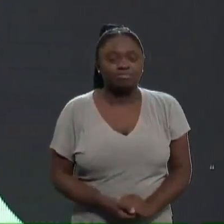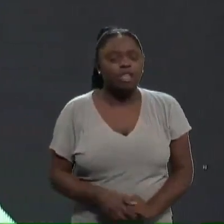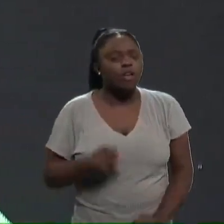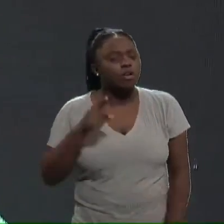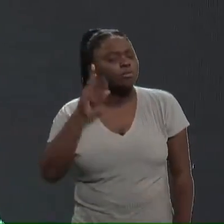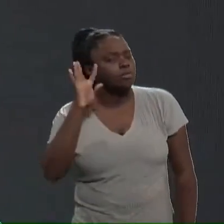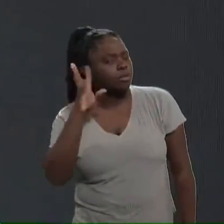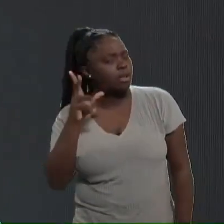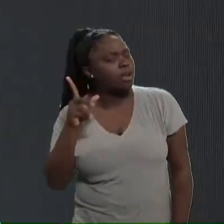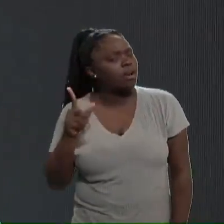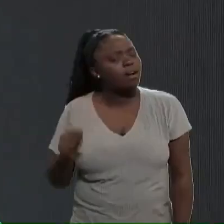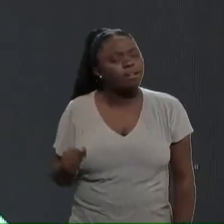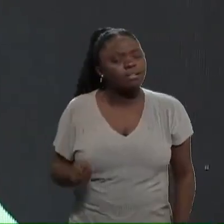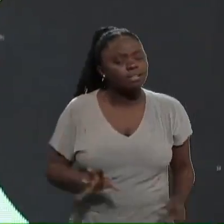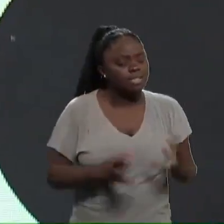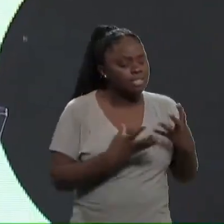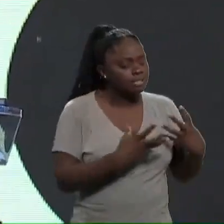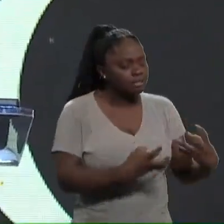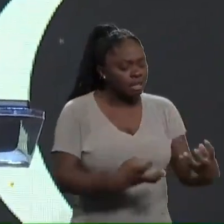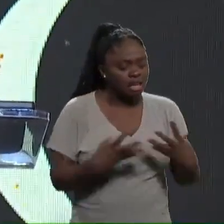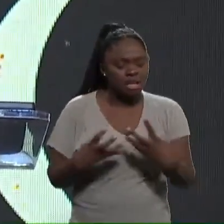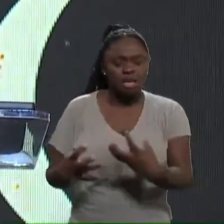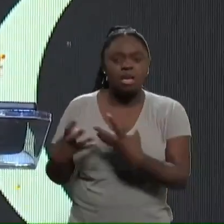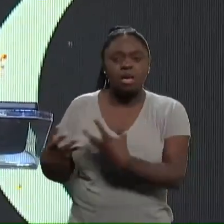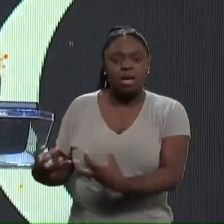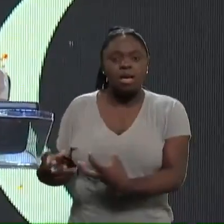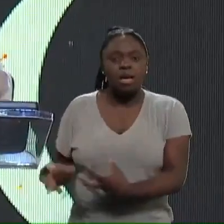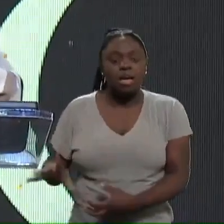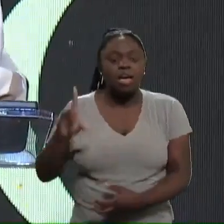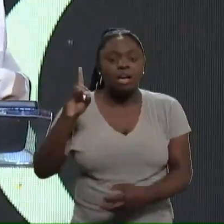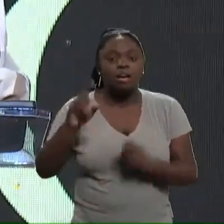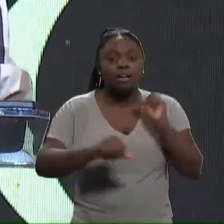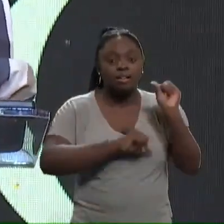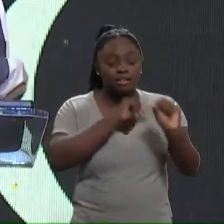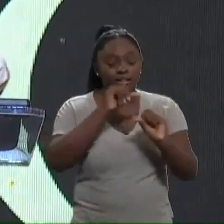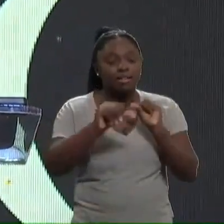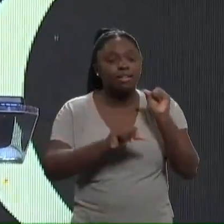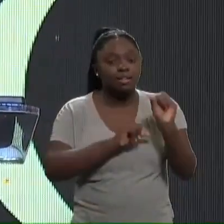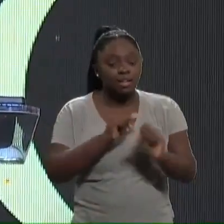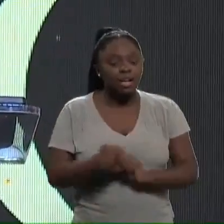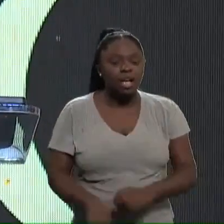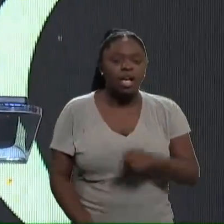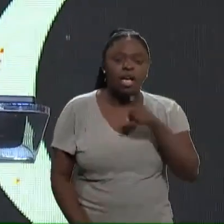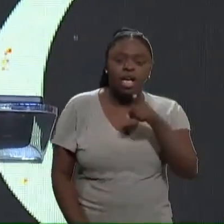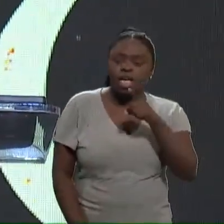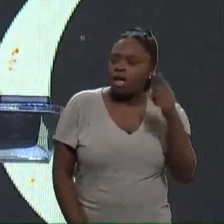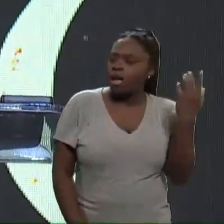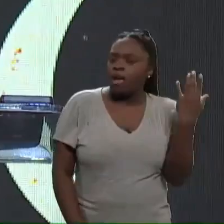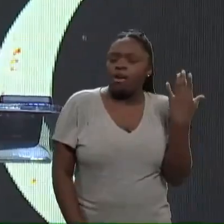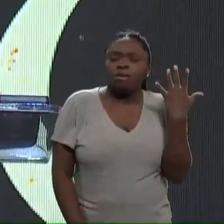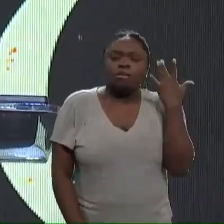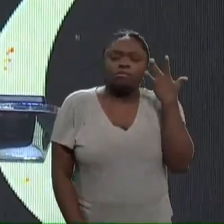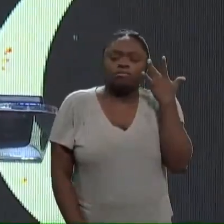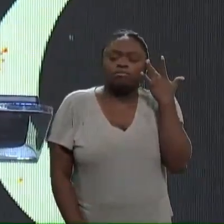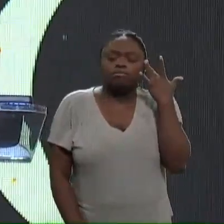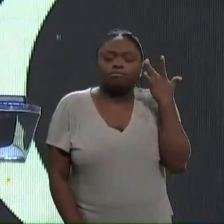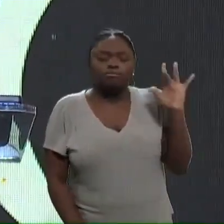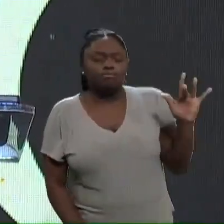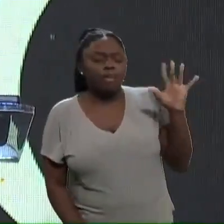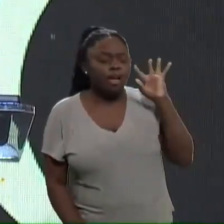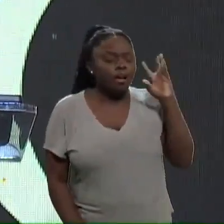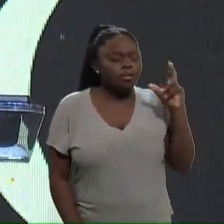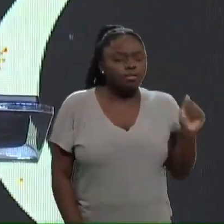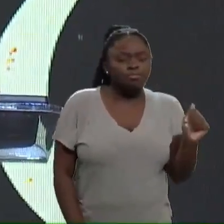Aquilo que você chama de árido, Deus transforma. Aquilo que você não vê perspectiva,